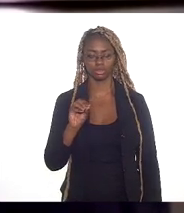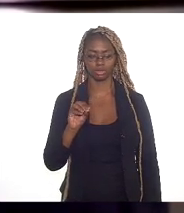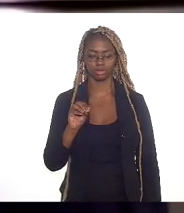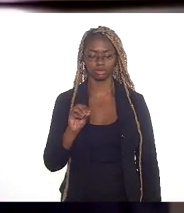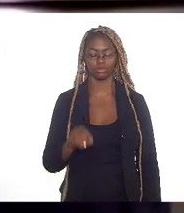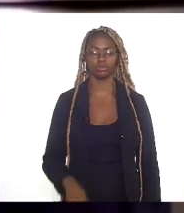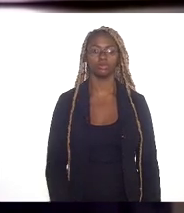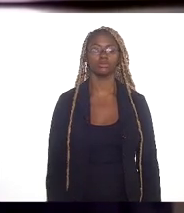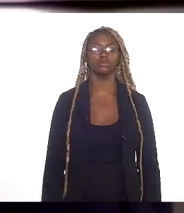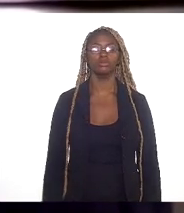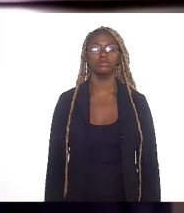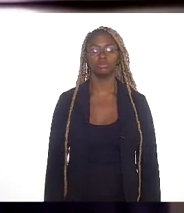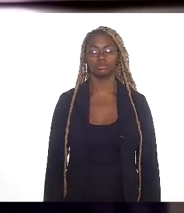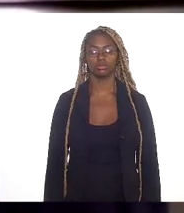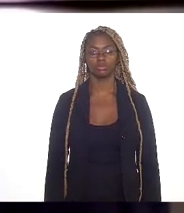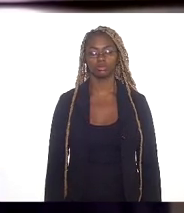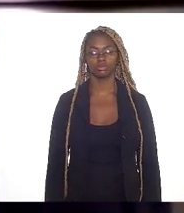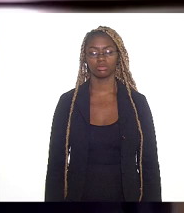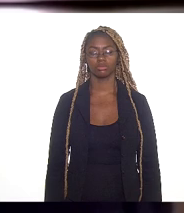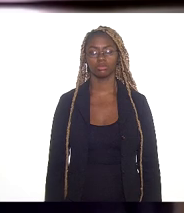Deputado Gustavo Schmidt.